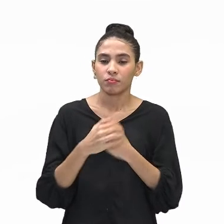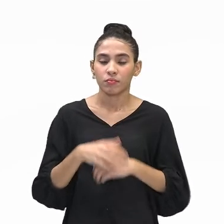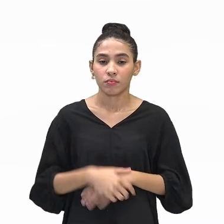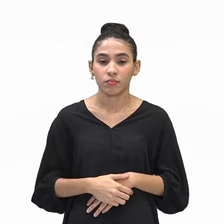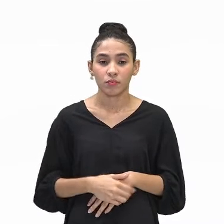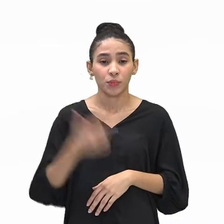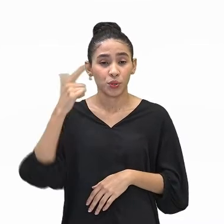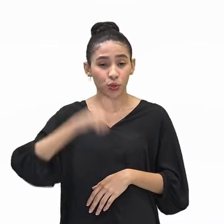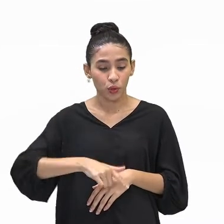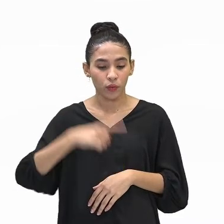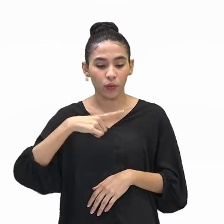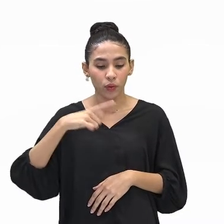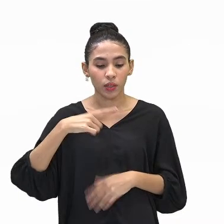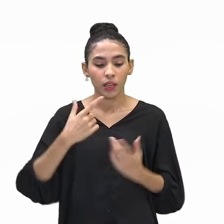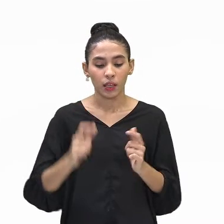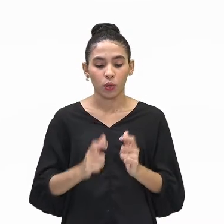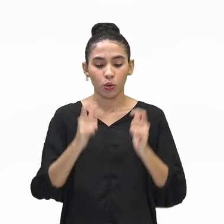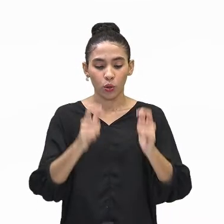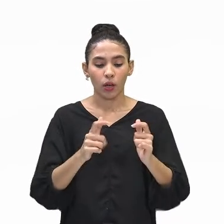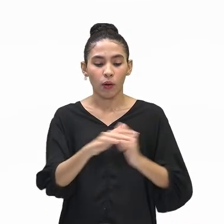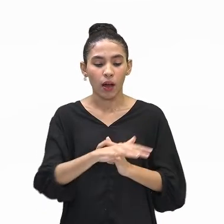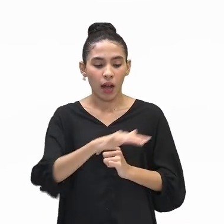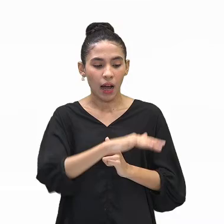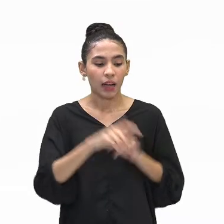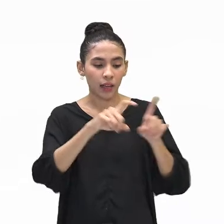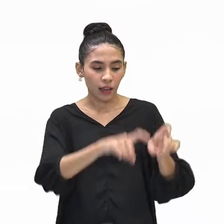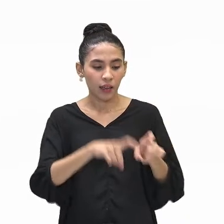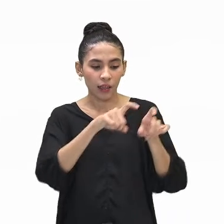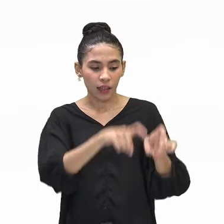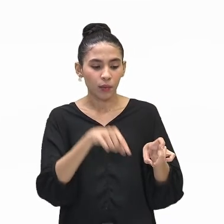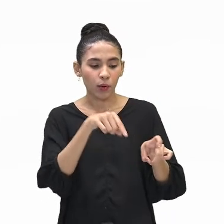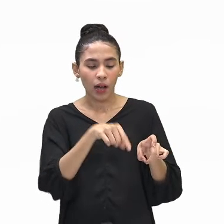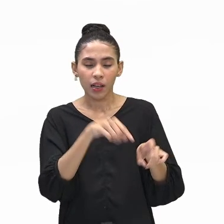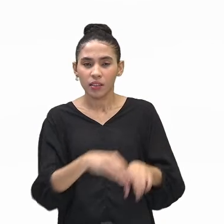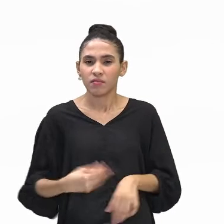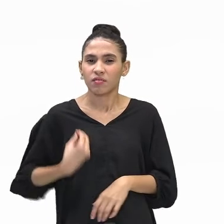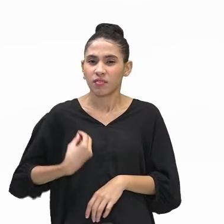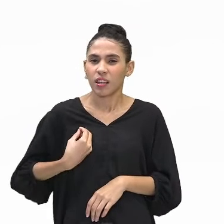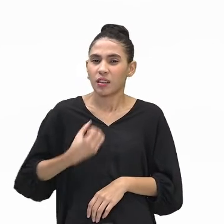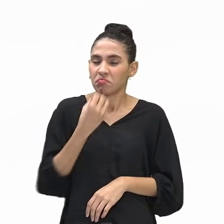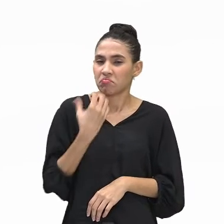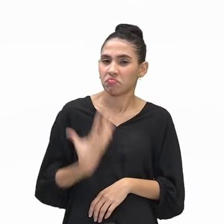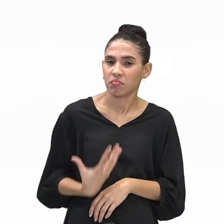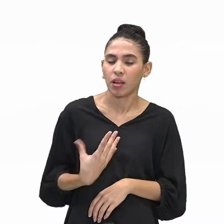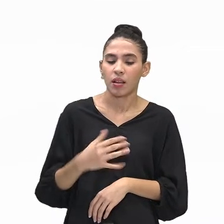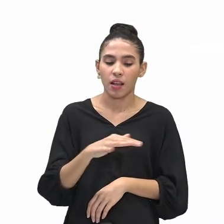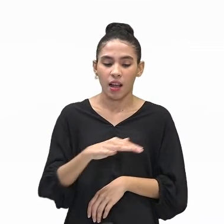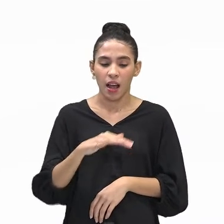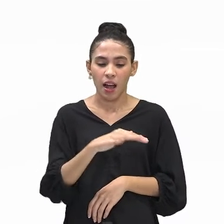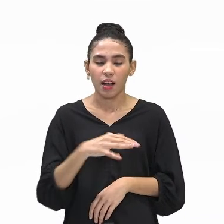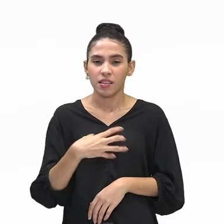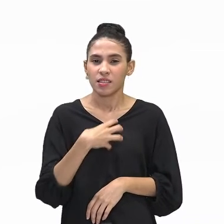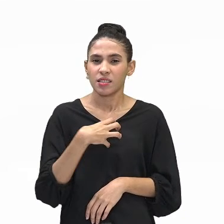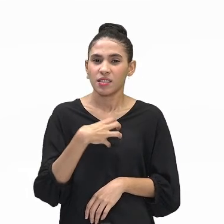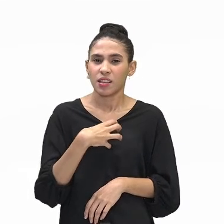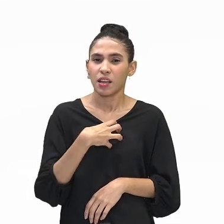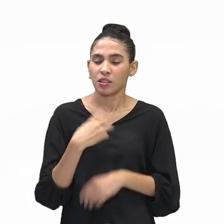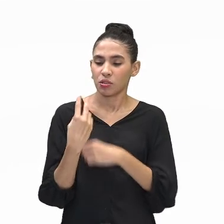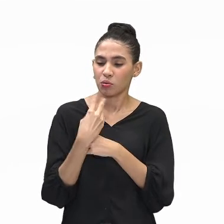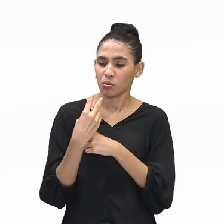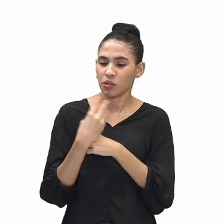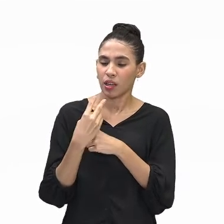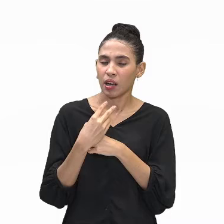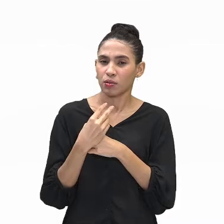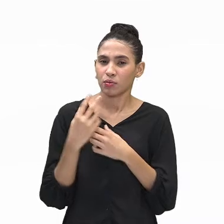a exaltação aí de como ele se sente bem diante desse ambiente, ele sente cuidado, e ele fala